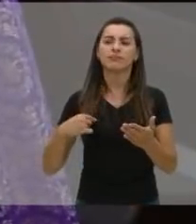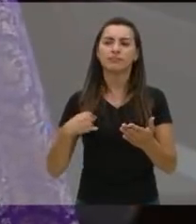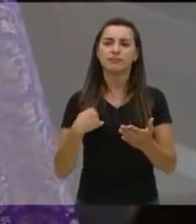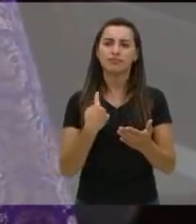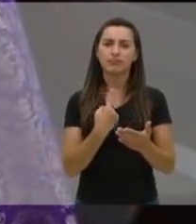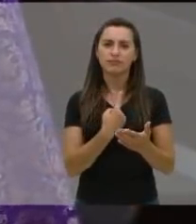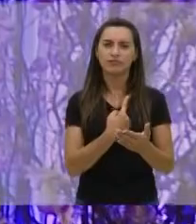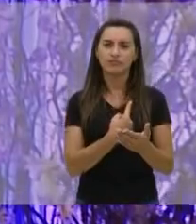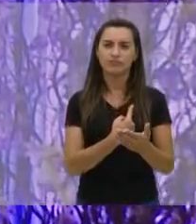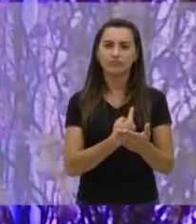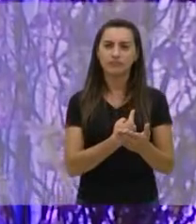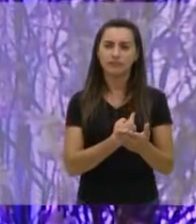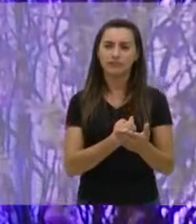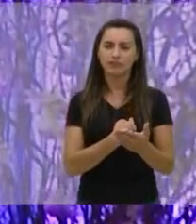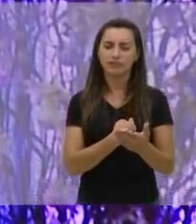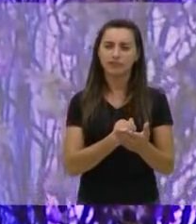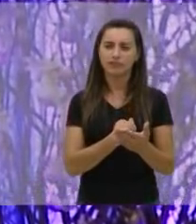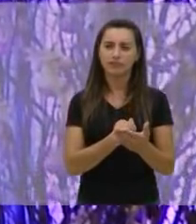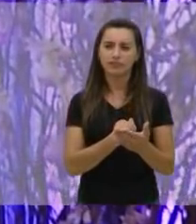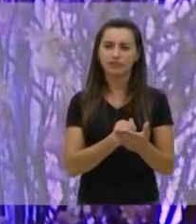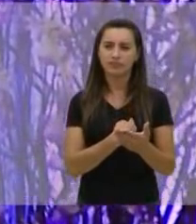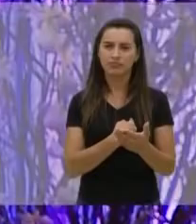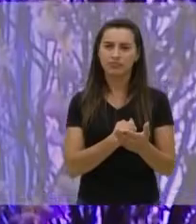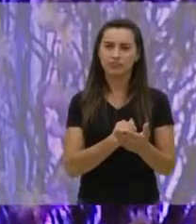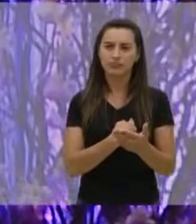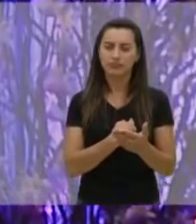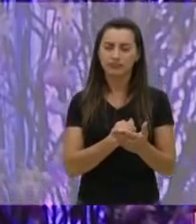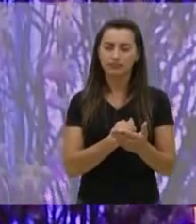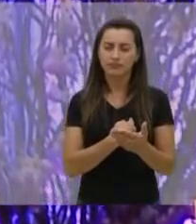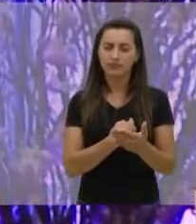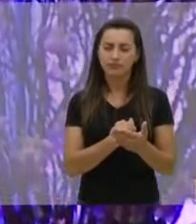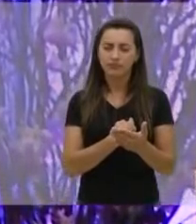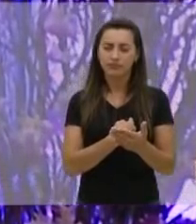nobis post hoc exilium